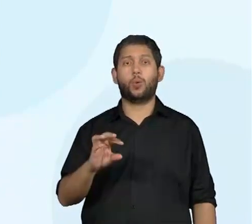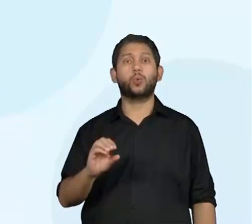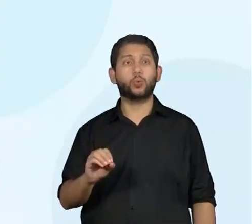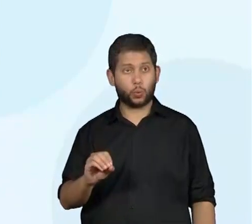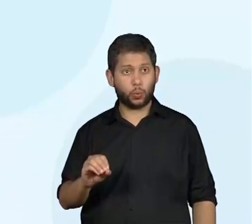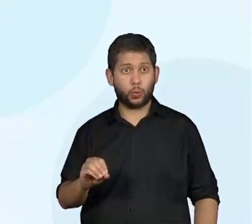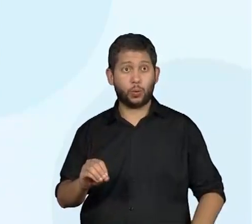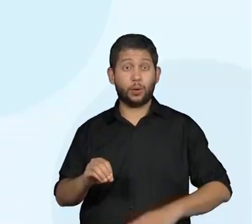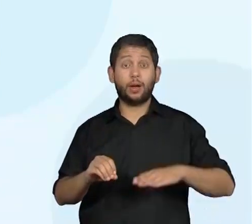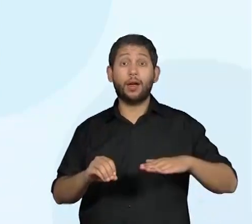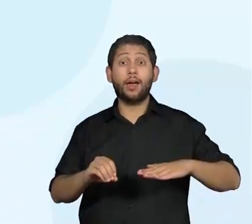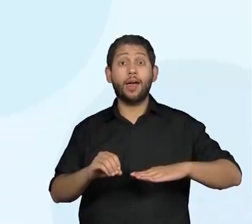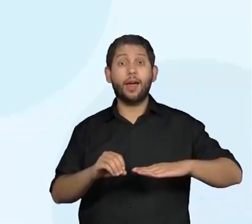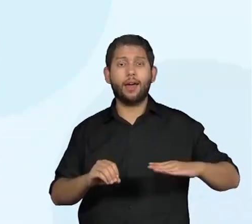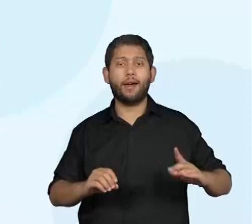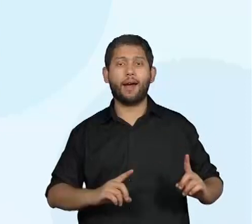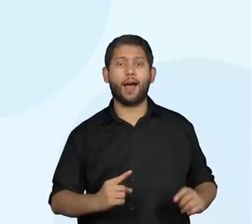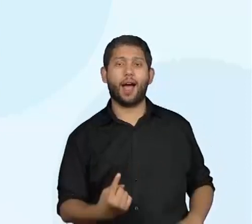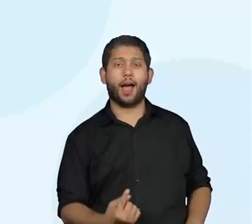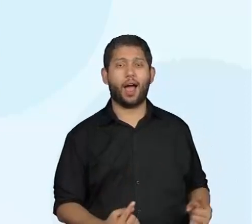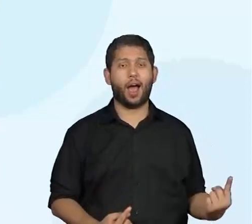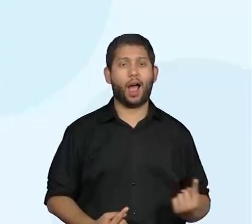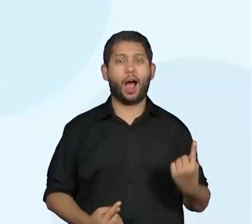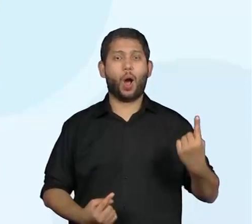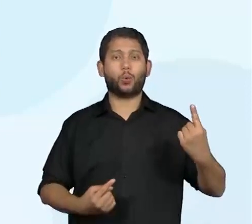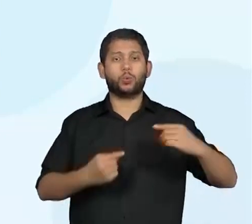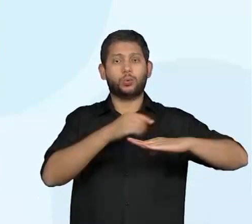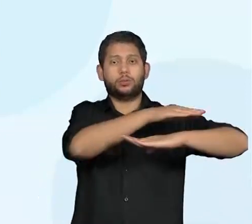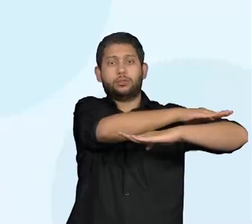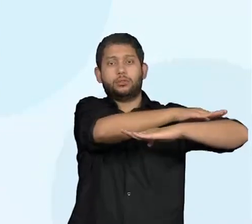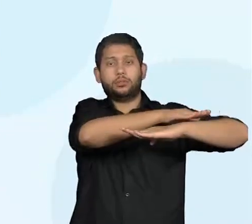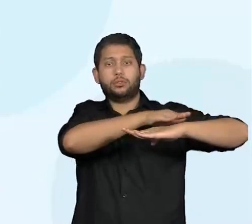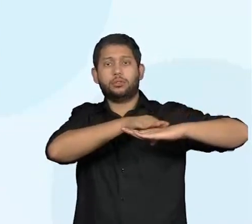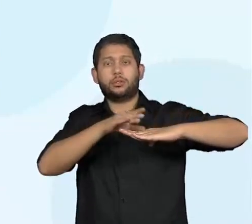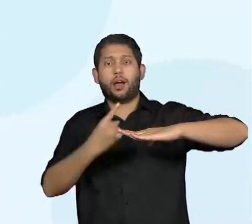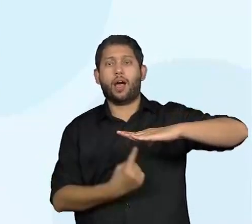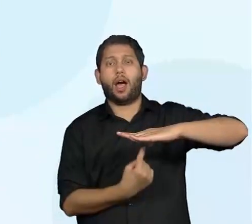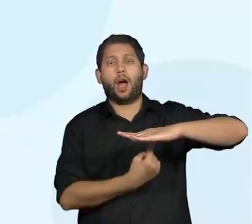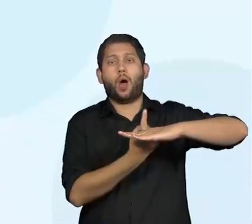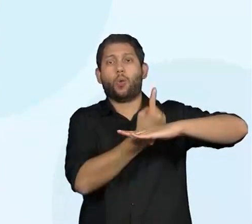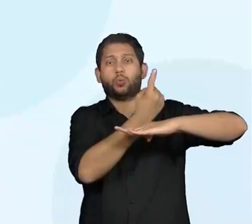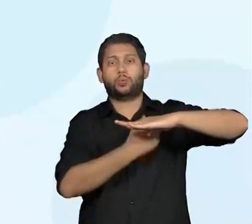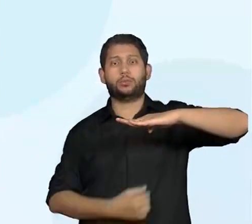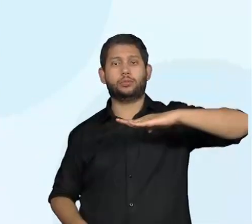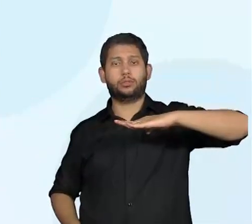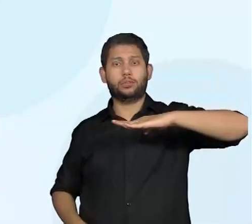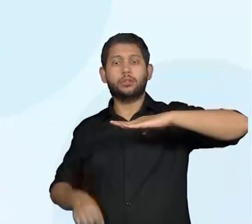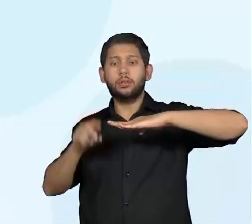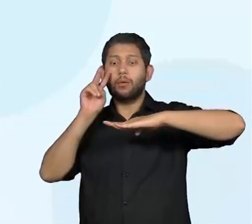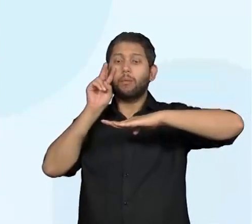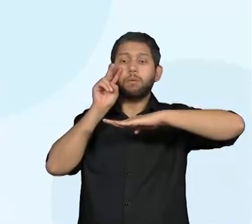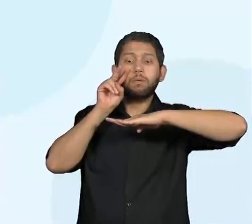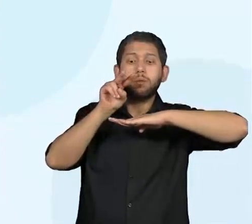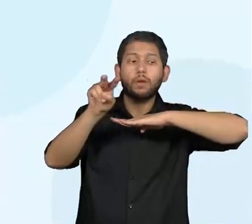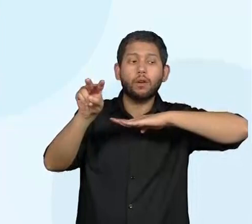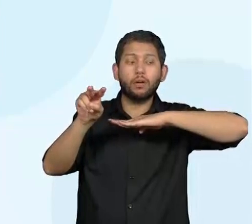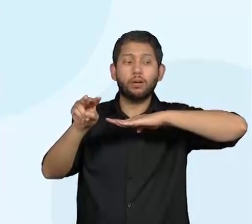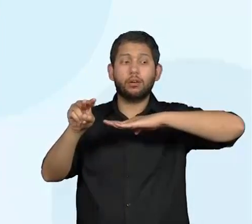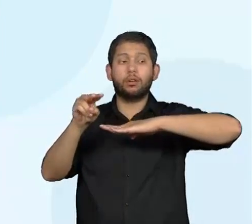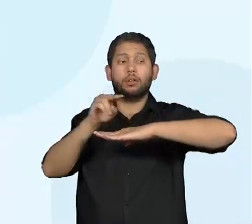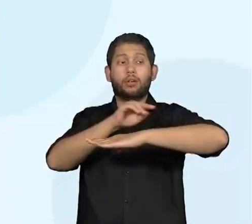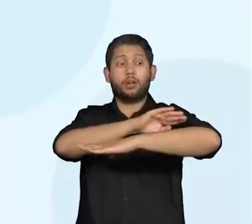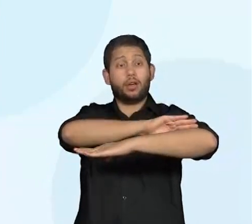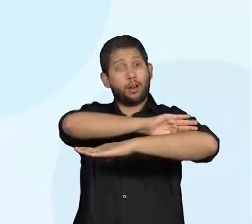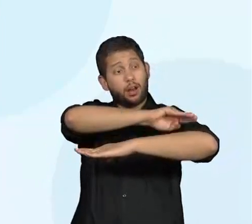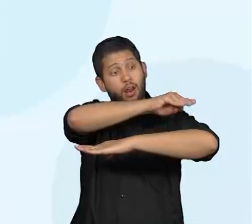os planaltos e as montanhas? Eles possuem elevações. Ah, legal. Então, tanto o planalto quanto